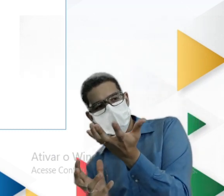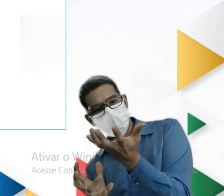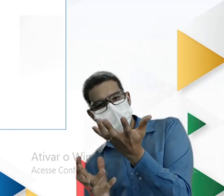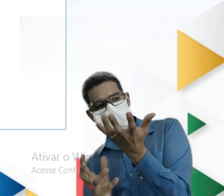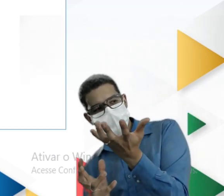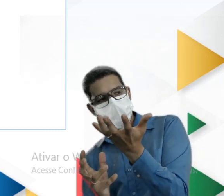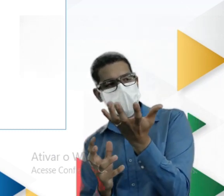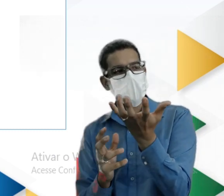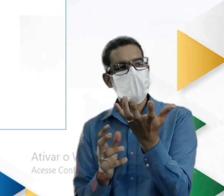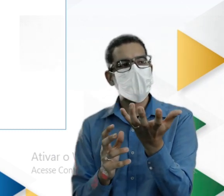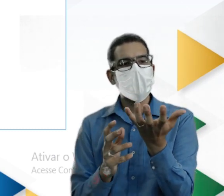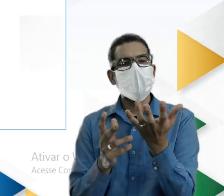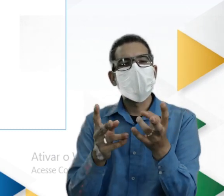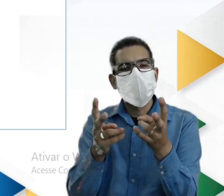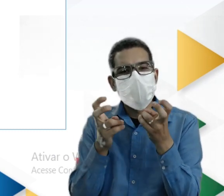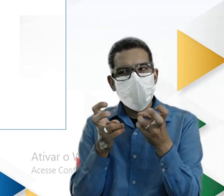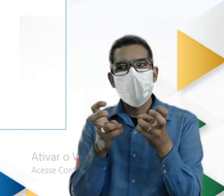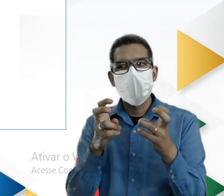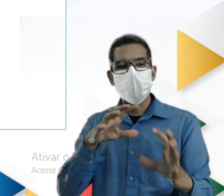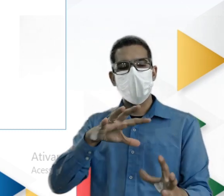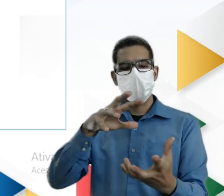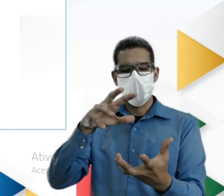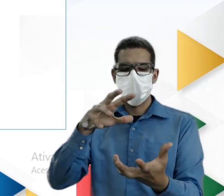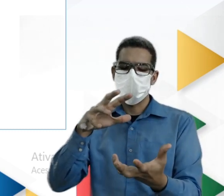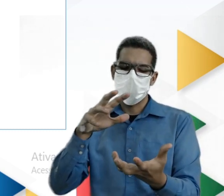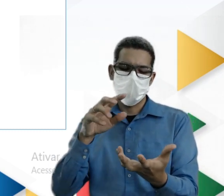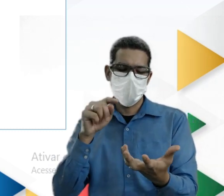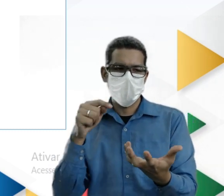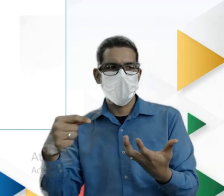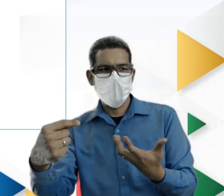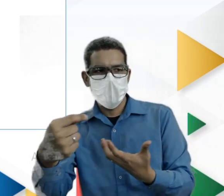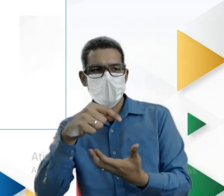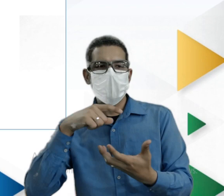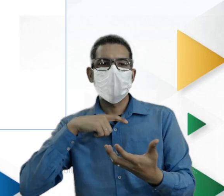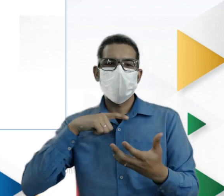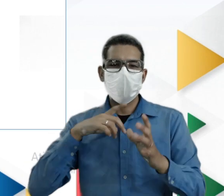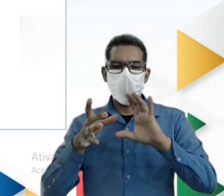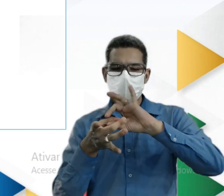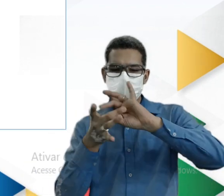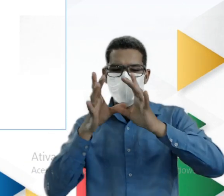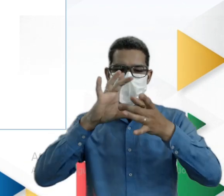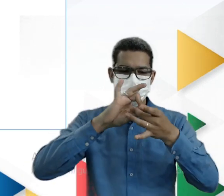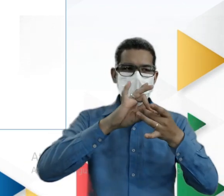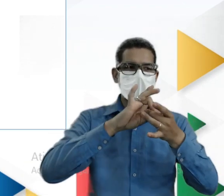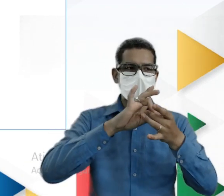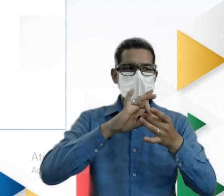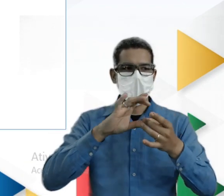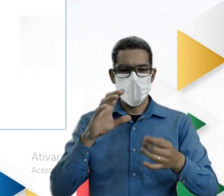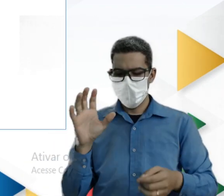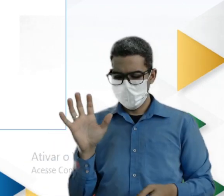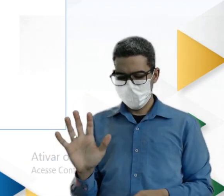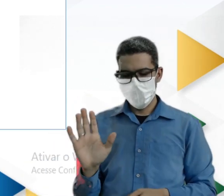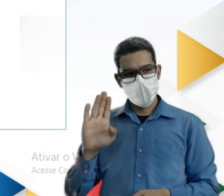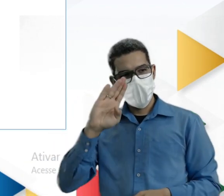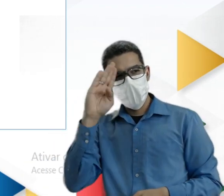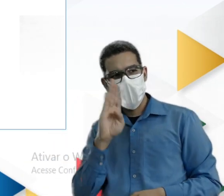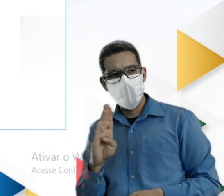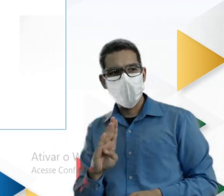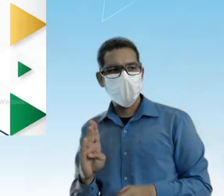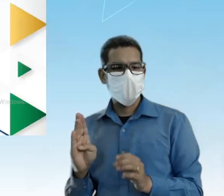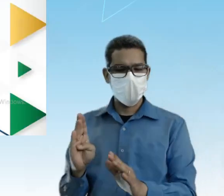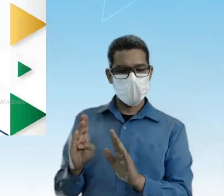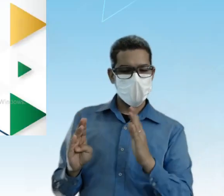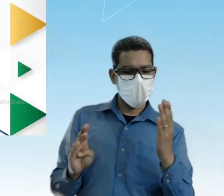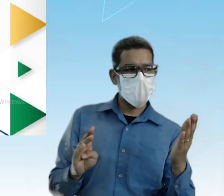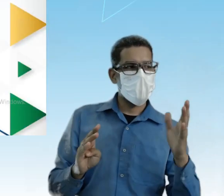Bom, vocês percebem que o mundo das pessoas estão formando os continentes. De cabeça para baixo aqui está o brasileiro, outro lado aqui